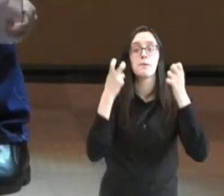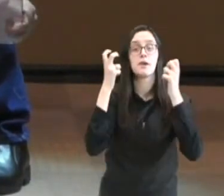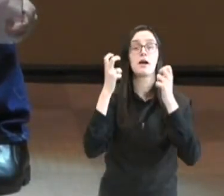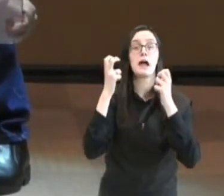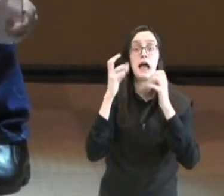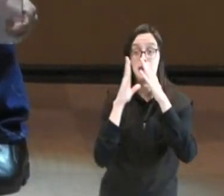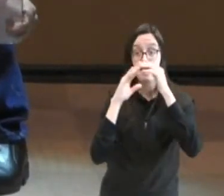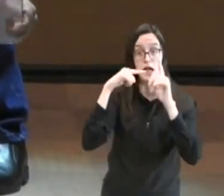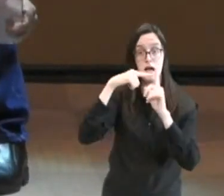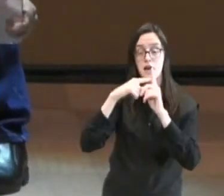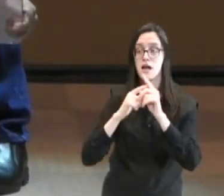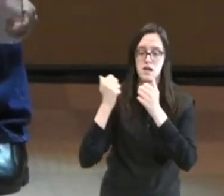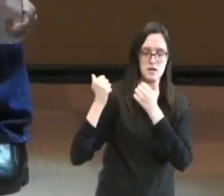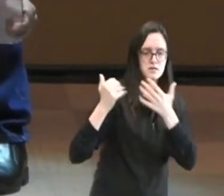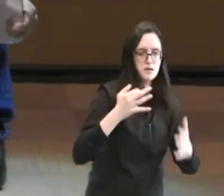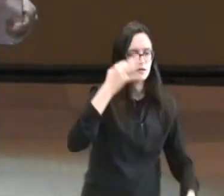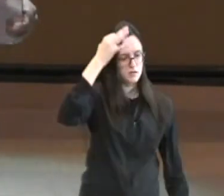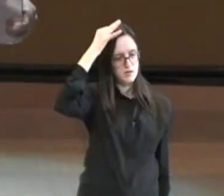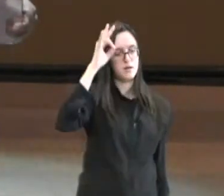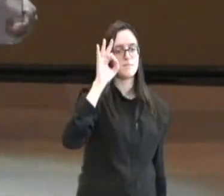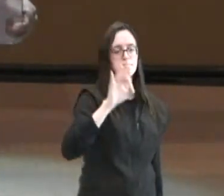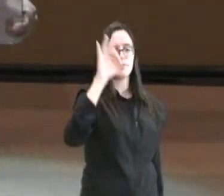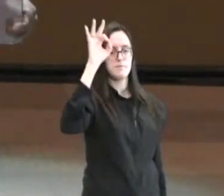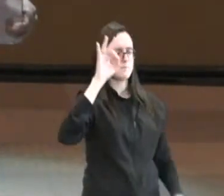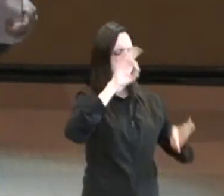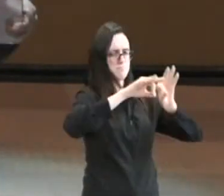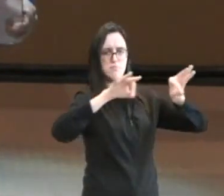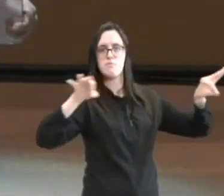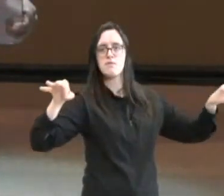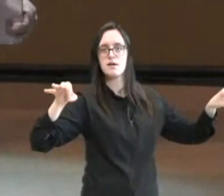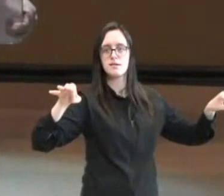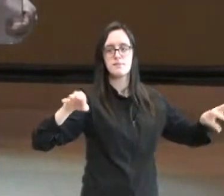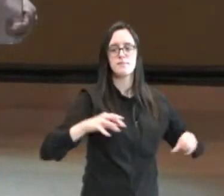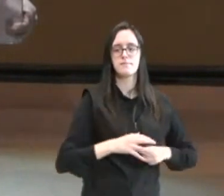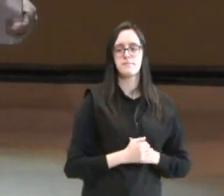ação, o batismo com o Espírito Santo ali.